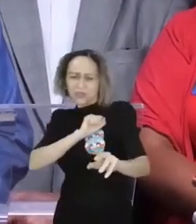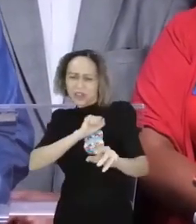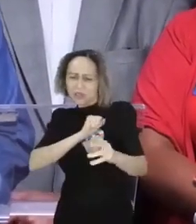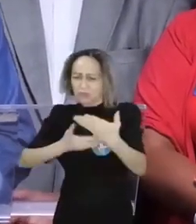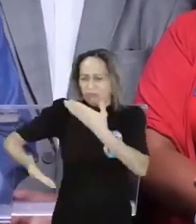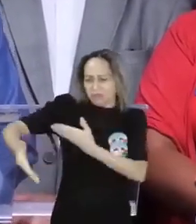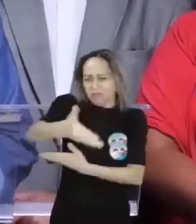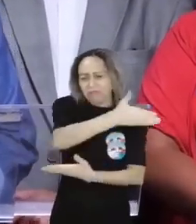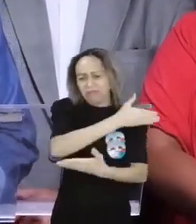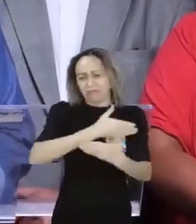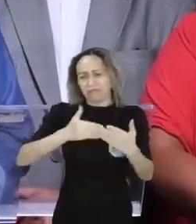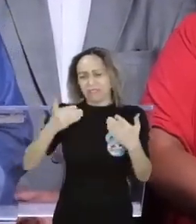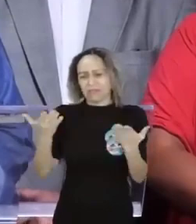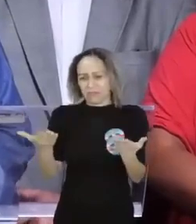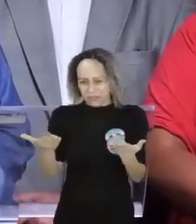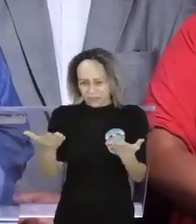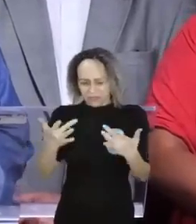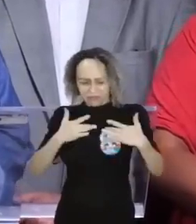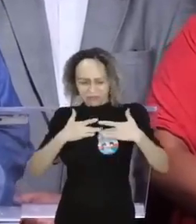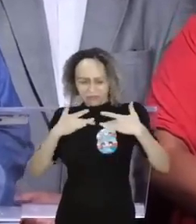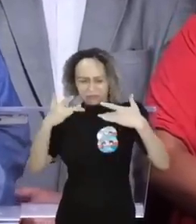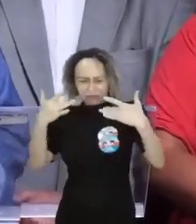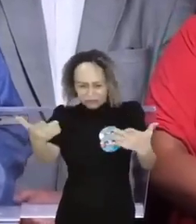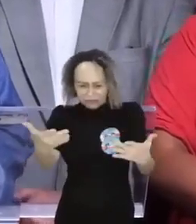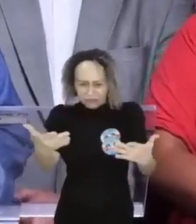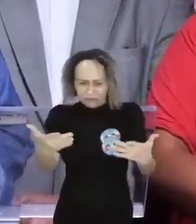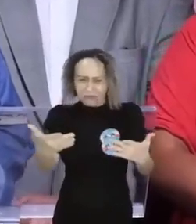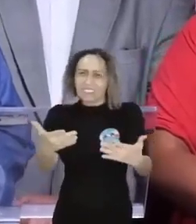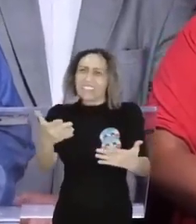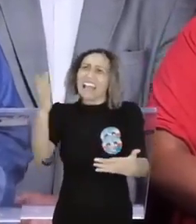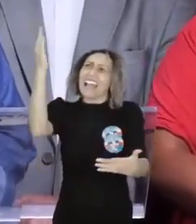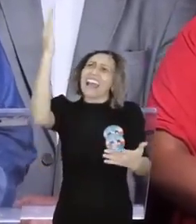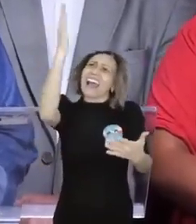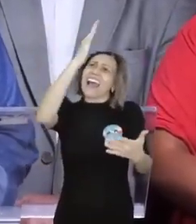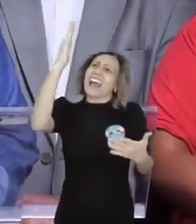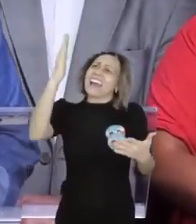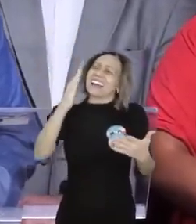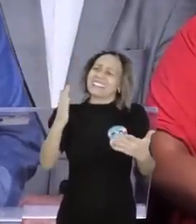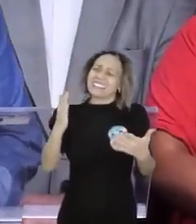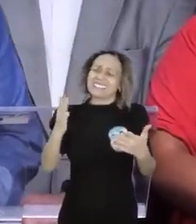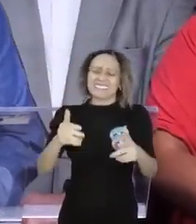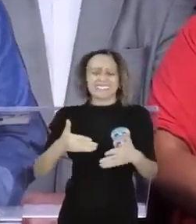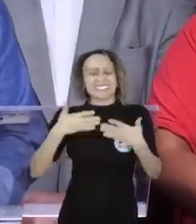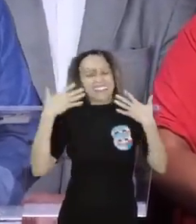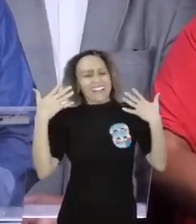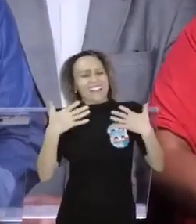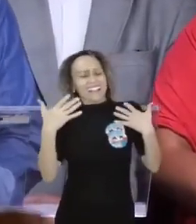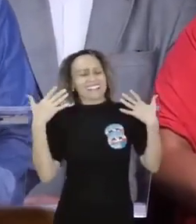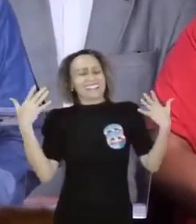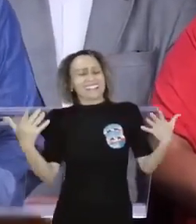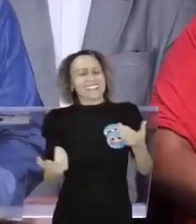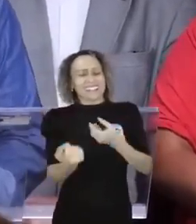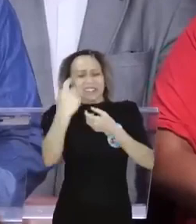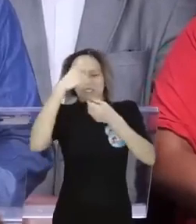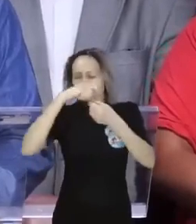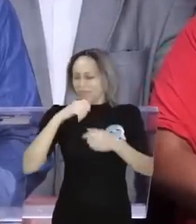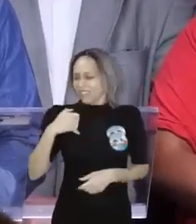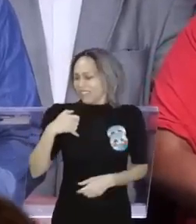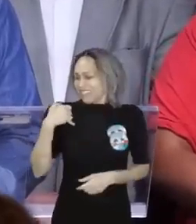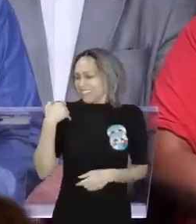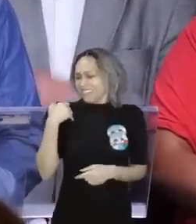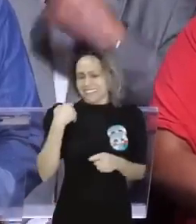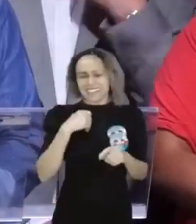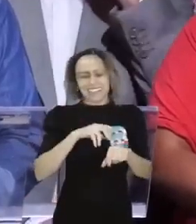de volta a alegria de sermos brasileiros e o orgulho que sempre tivemos do verde e amarelo e da bandeira do nosso